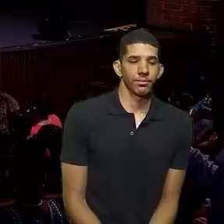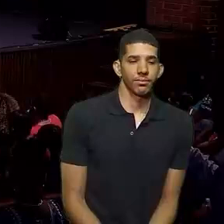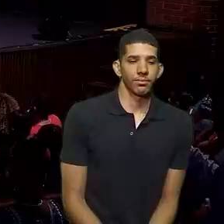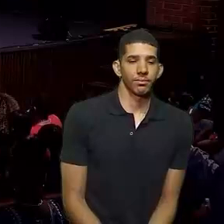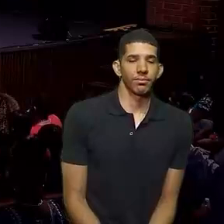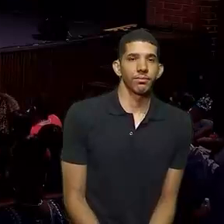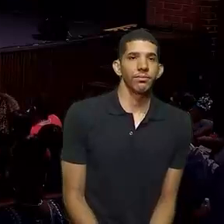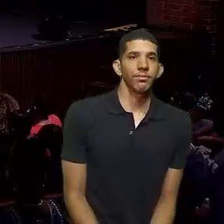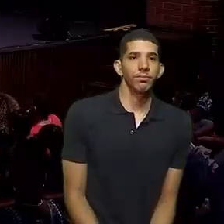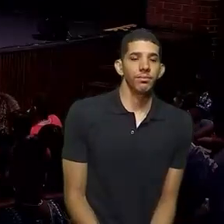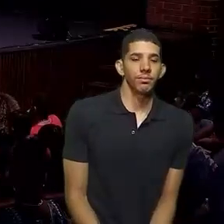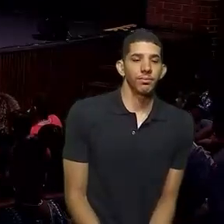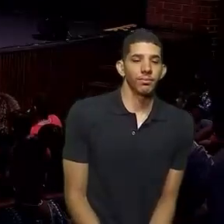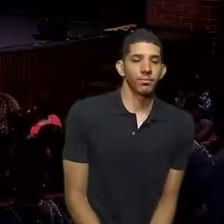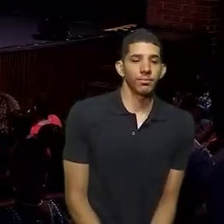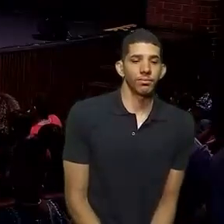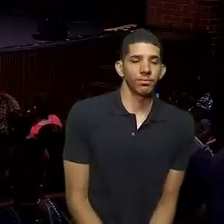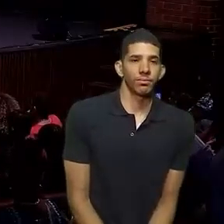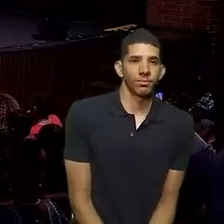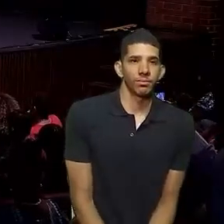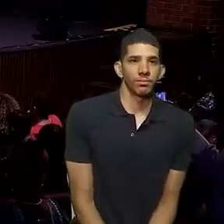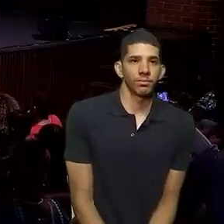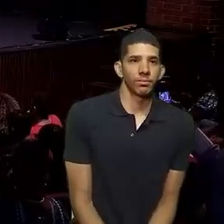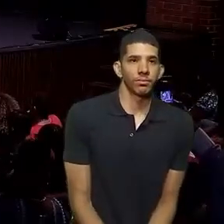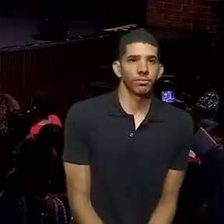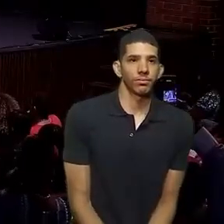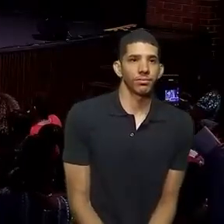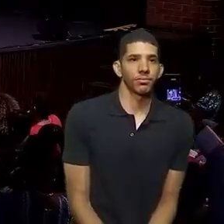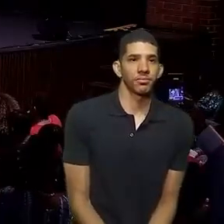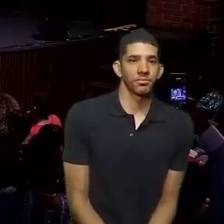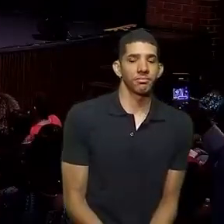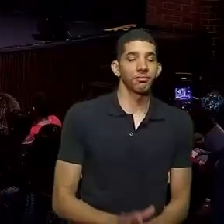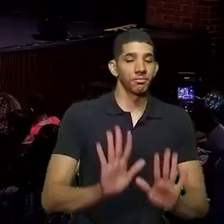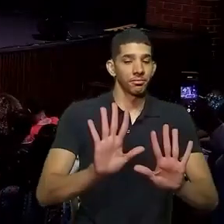Sim. Vamos lá, então. Como eu disse,